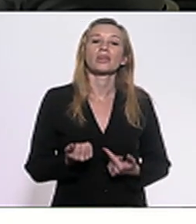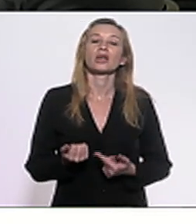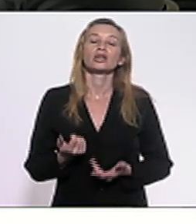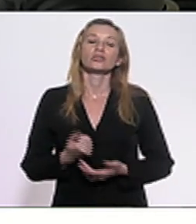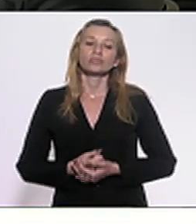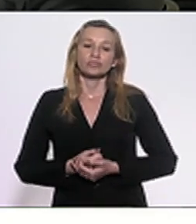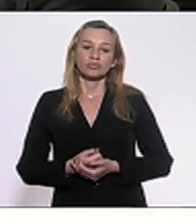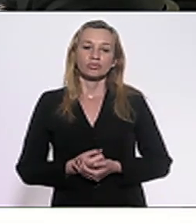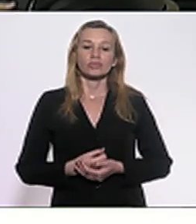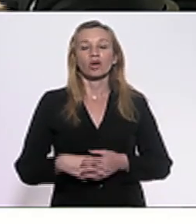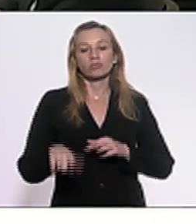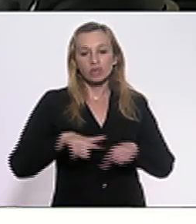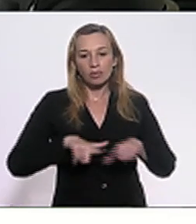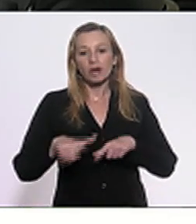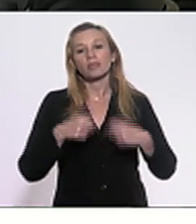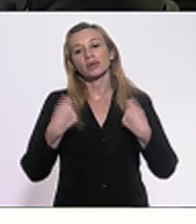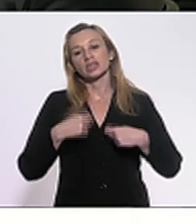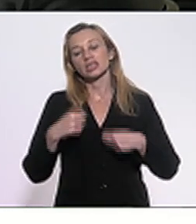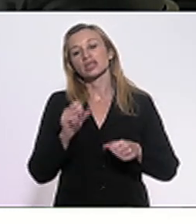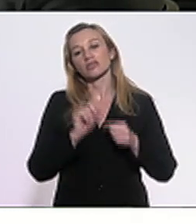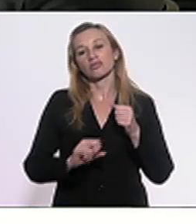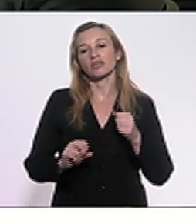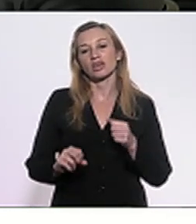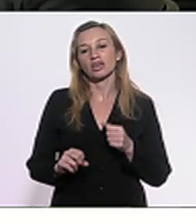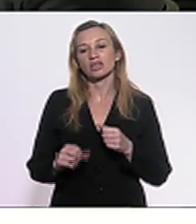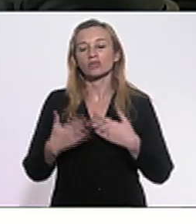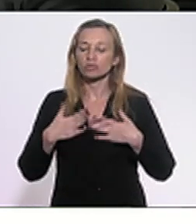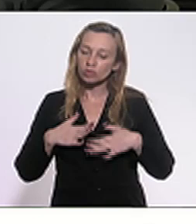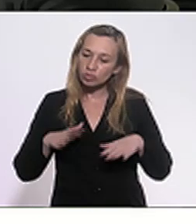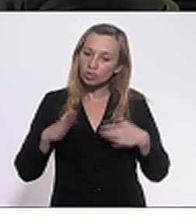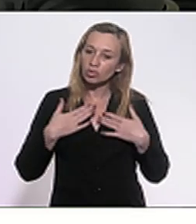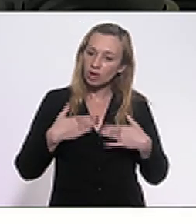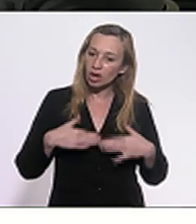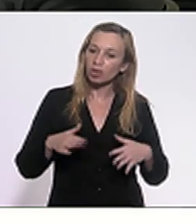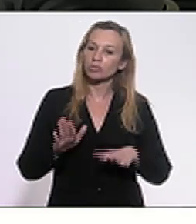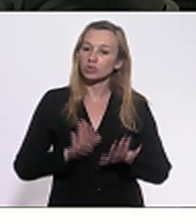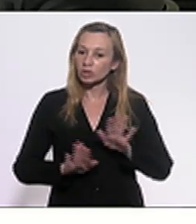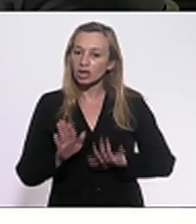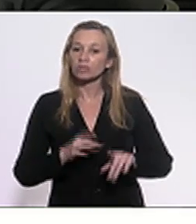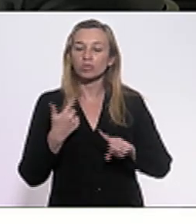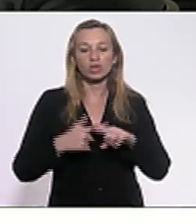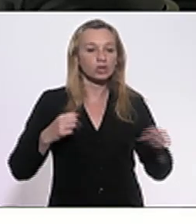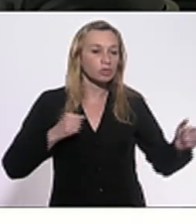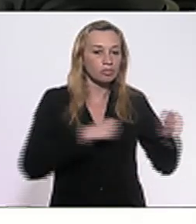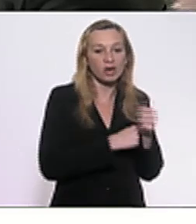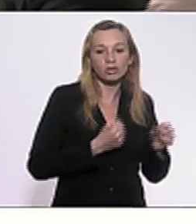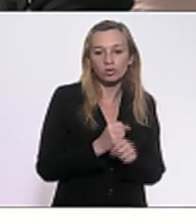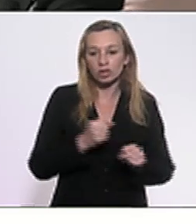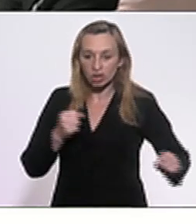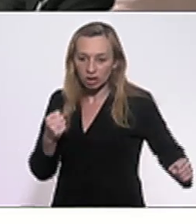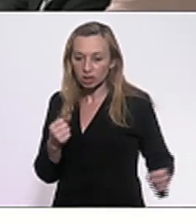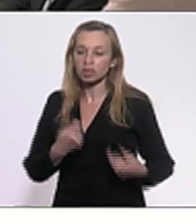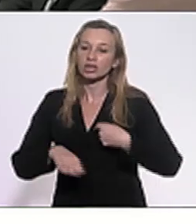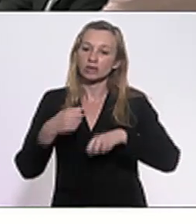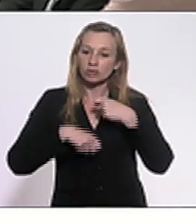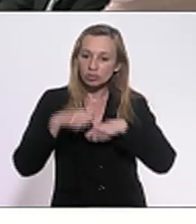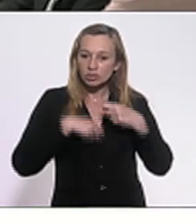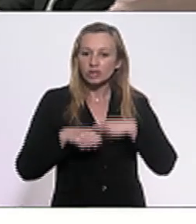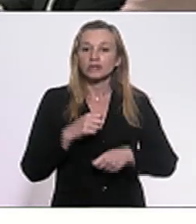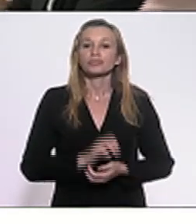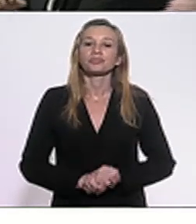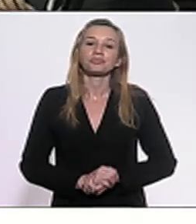contribuintes. É um trabalho que precisa ser feito realmente de maneira muito cautelosa e muito paulatina, porque tem um impacto muito grande na economia,